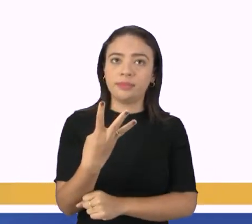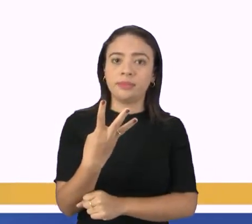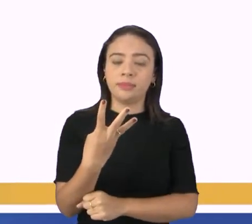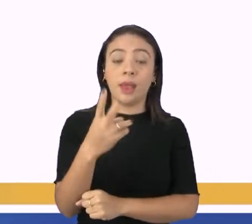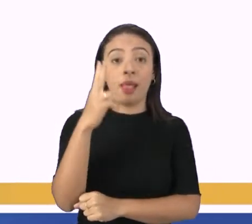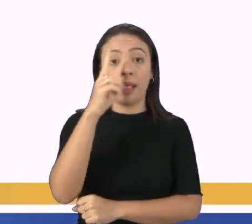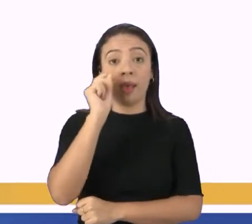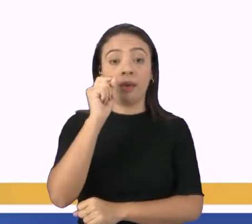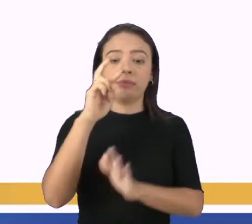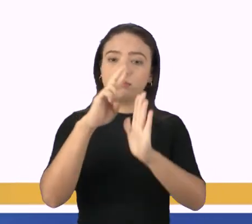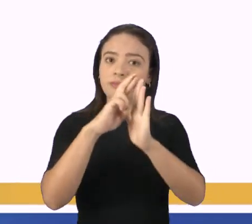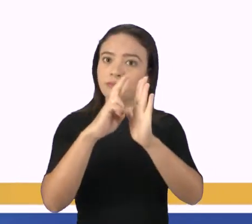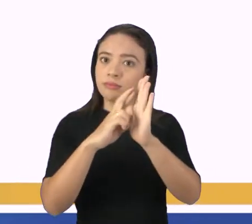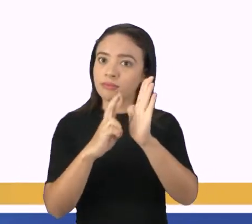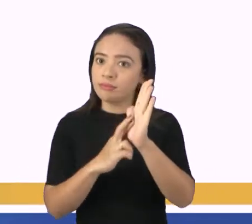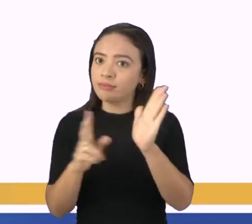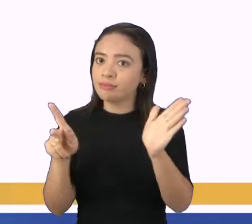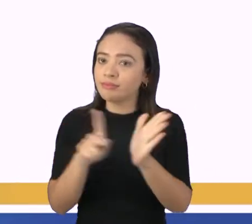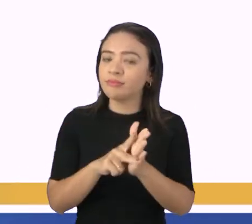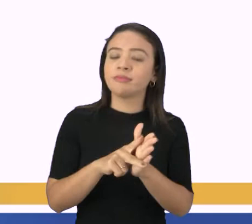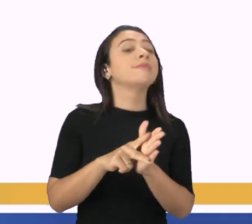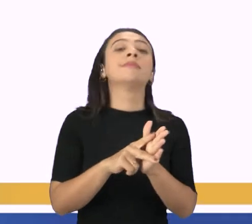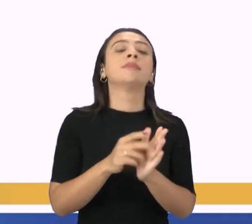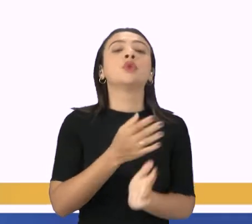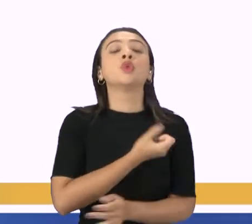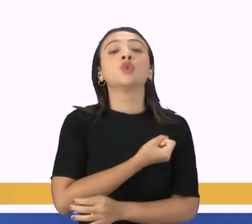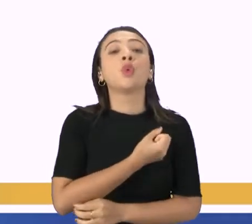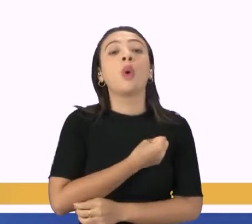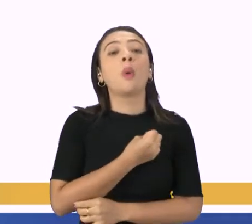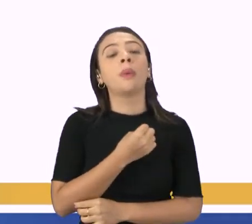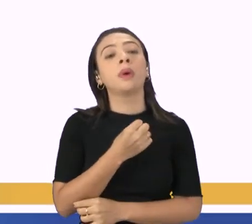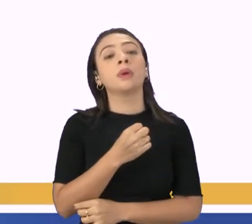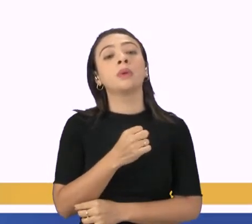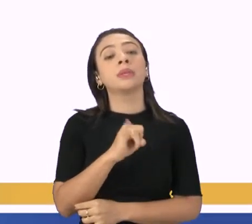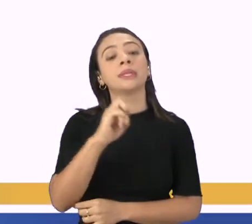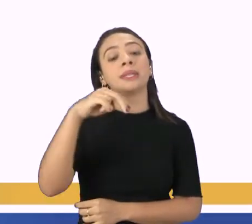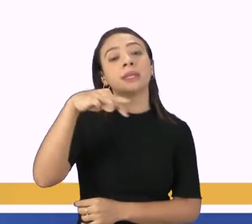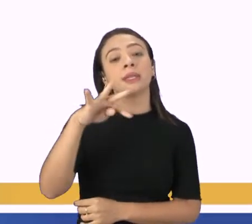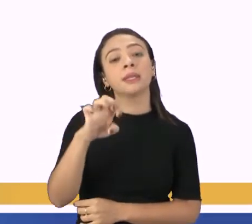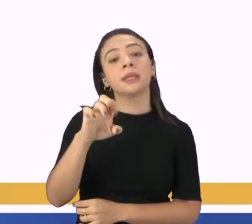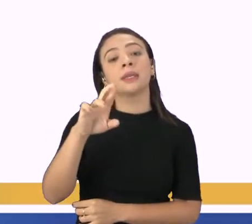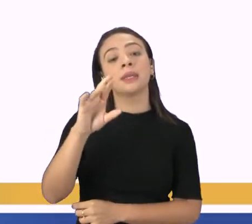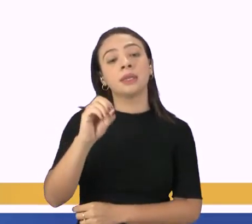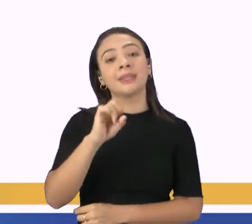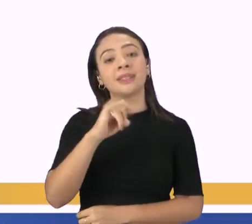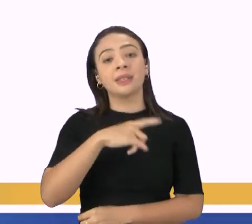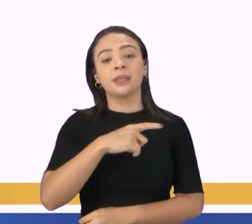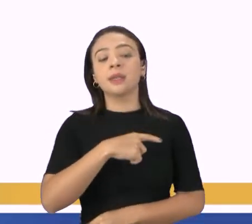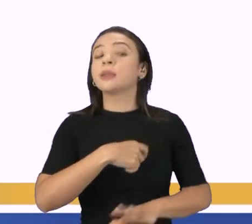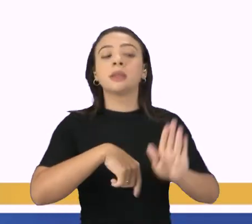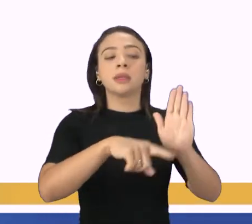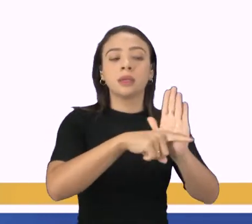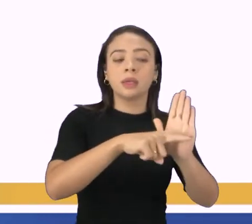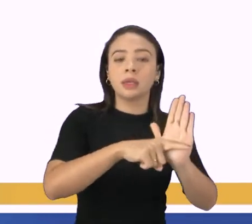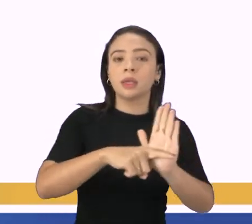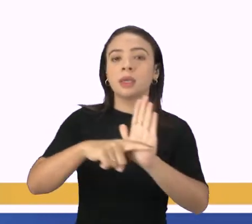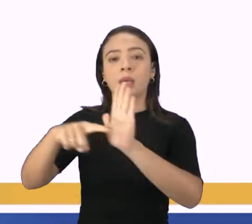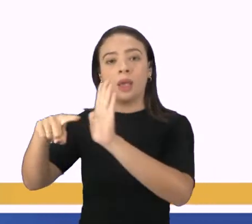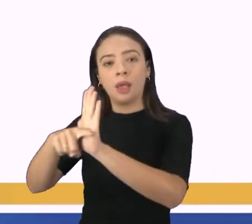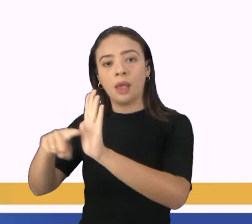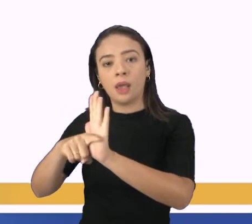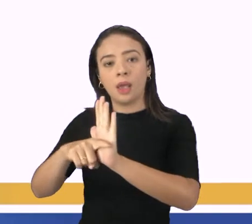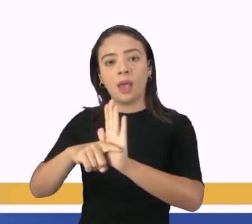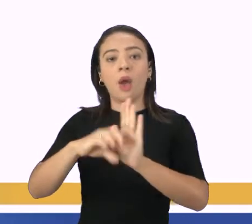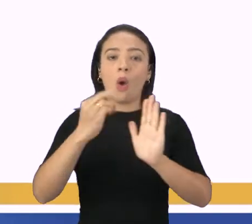Aí eu lembro as regras lá dos números inteiros. Sinais diferentes, subtrai, Então, eu vou